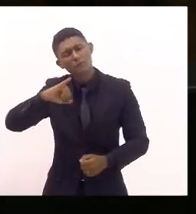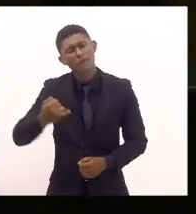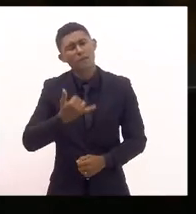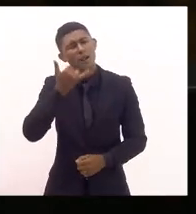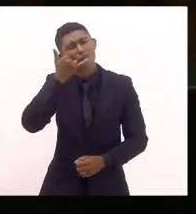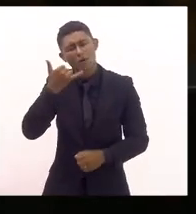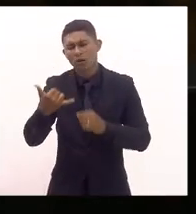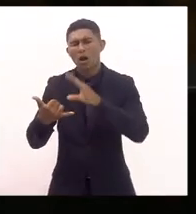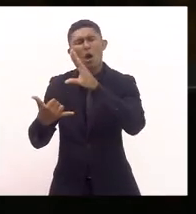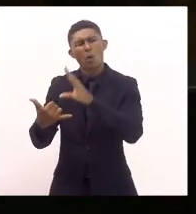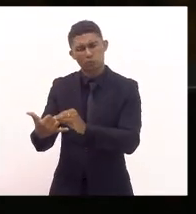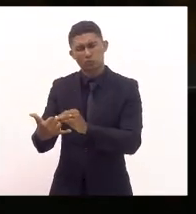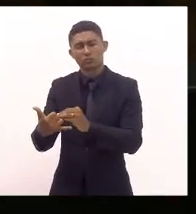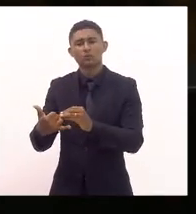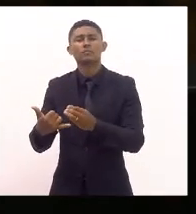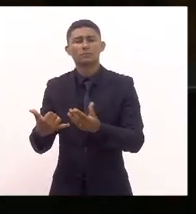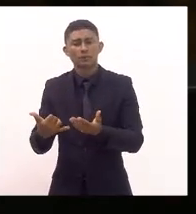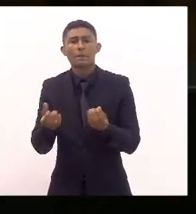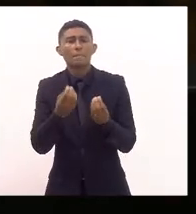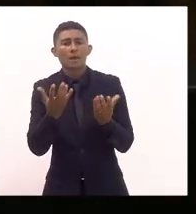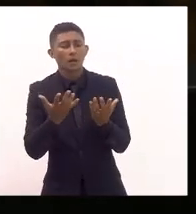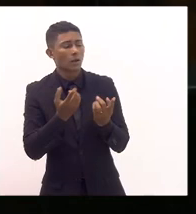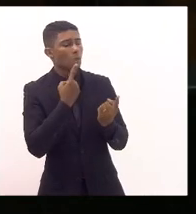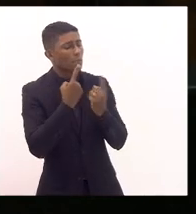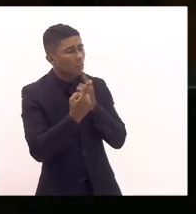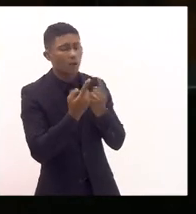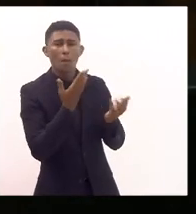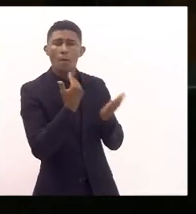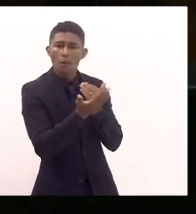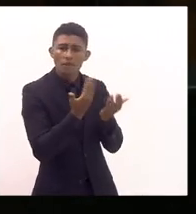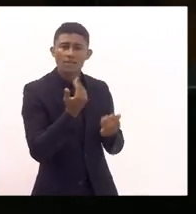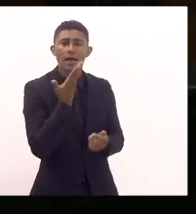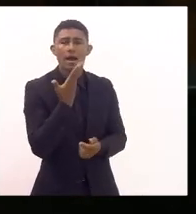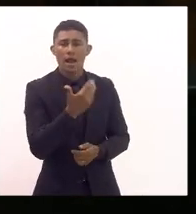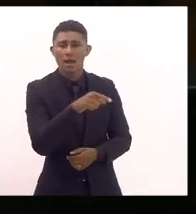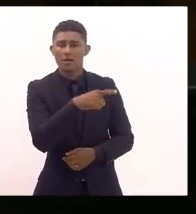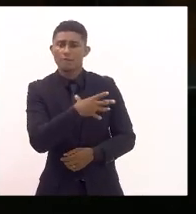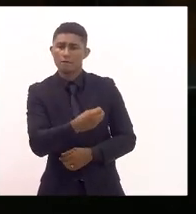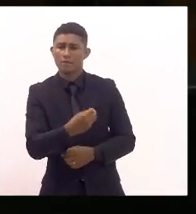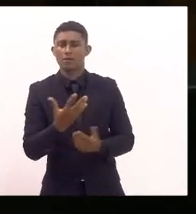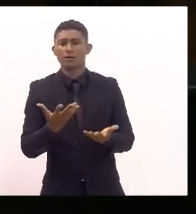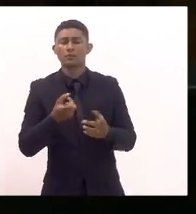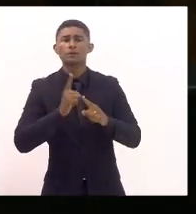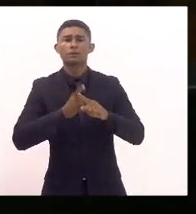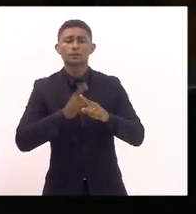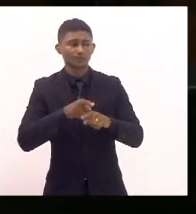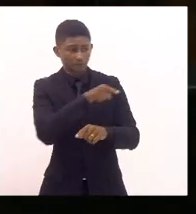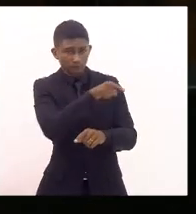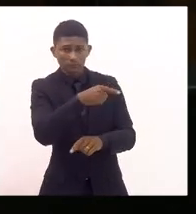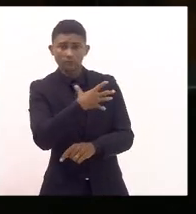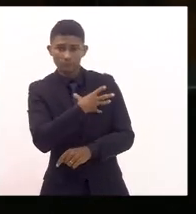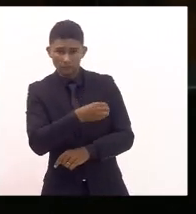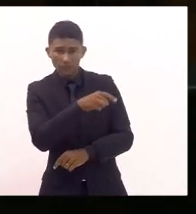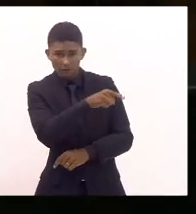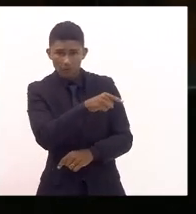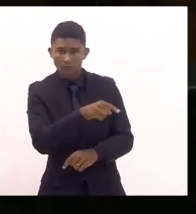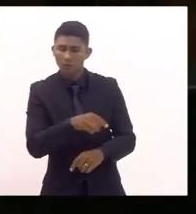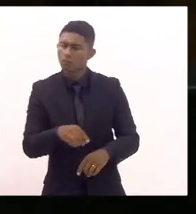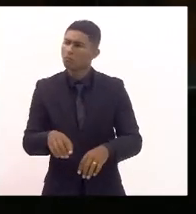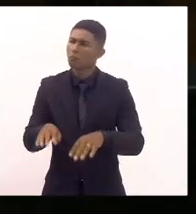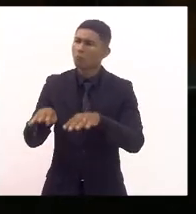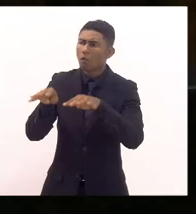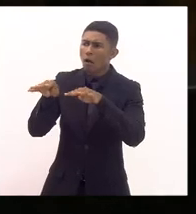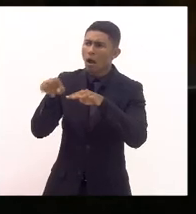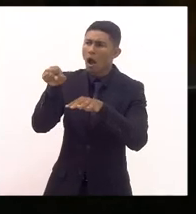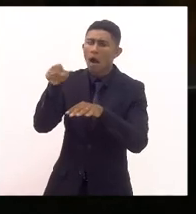telefone ou tablet e conversar com eles eu já porque eles captam exatamente o que você